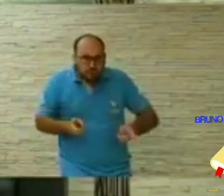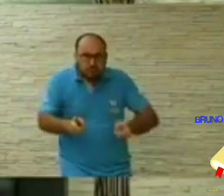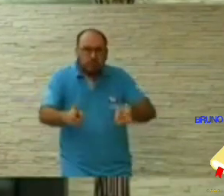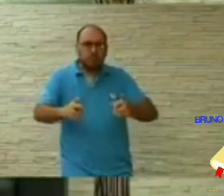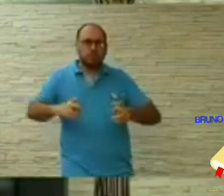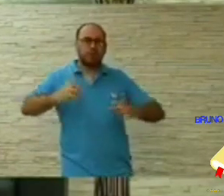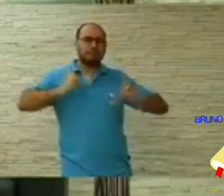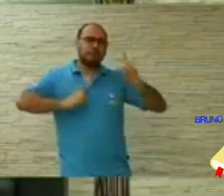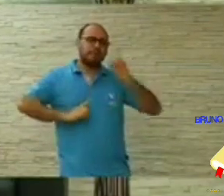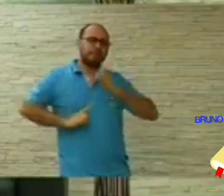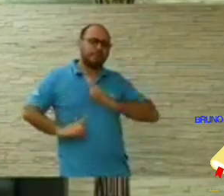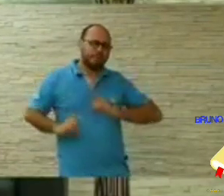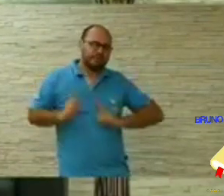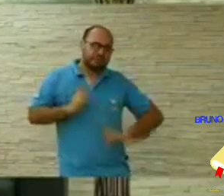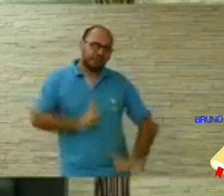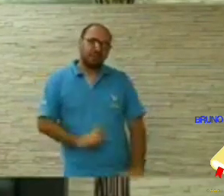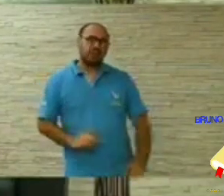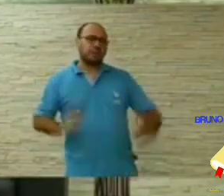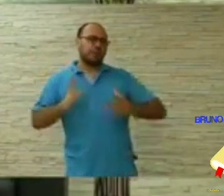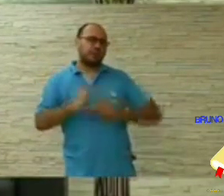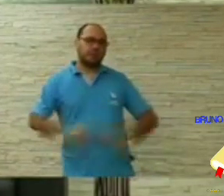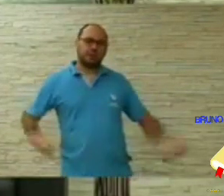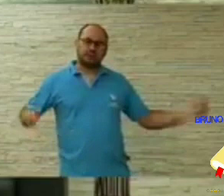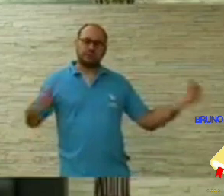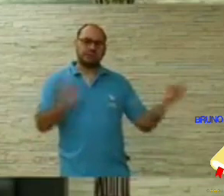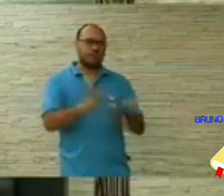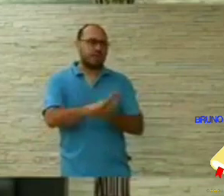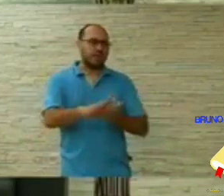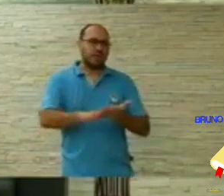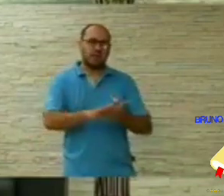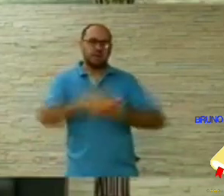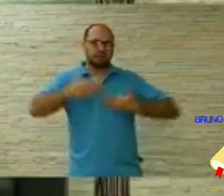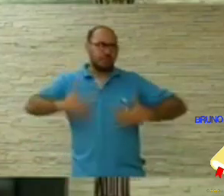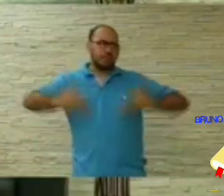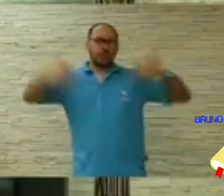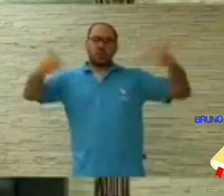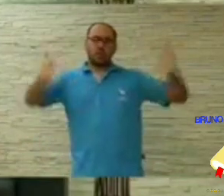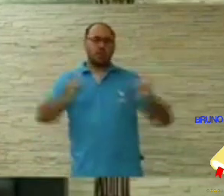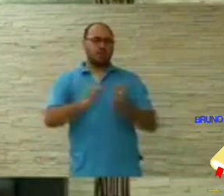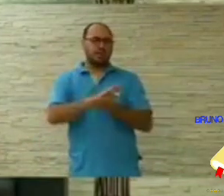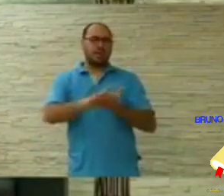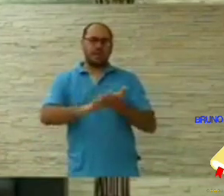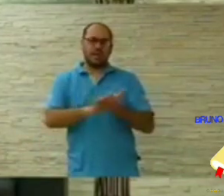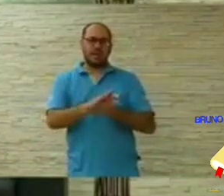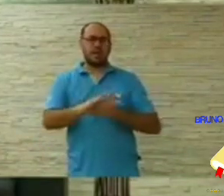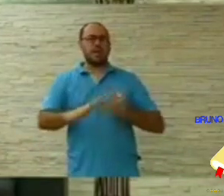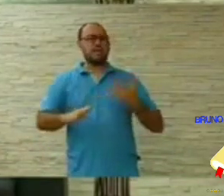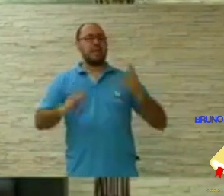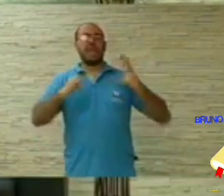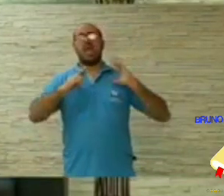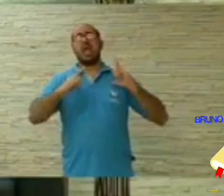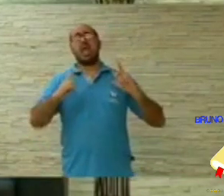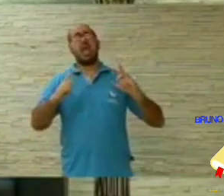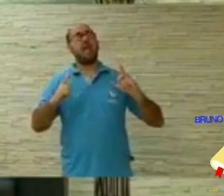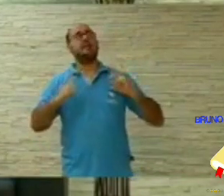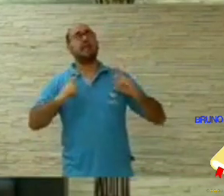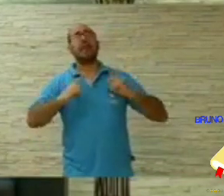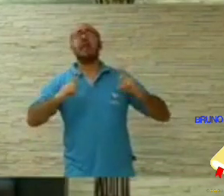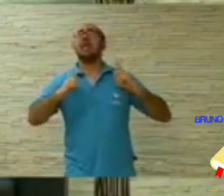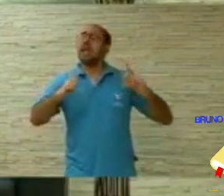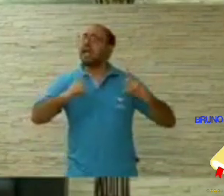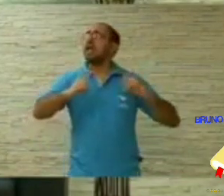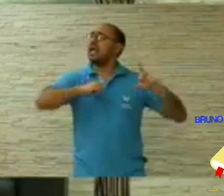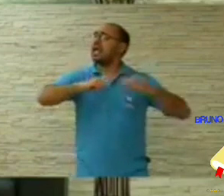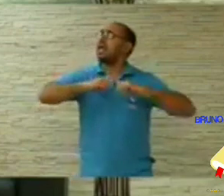não se cura, não há cura para ela, eu não consigo melhorar, me livrar do peso do pecado, dos problemas,